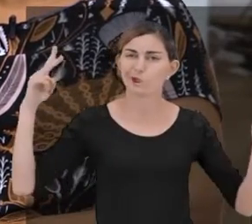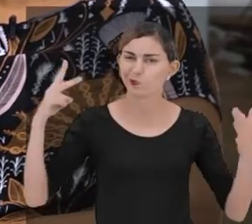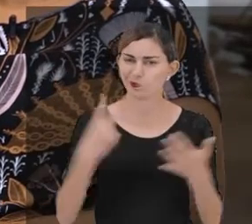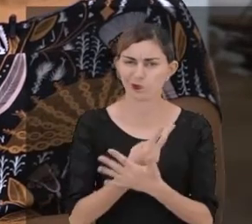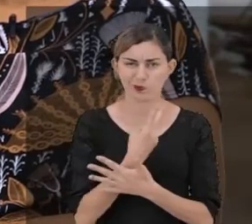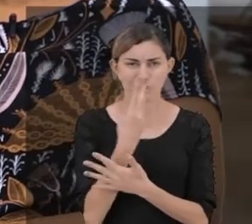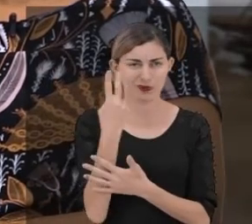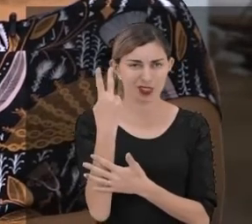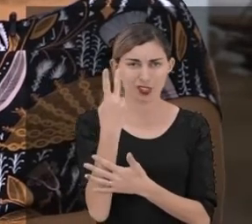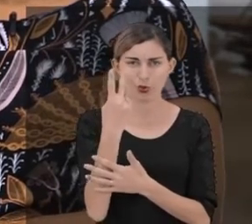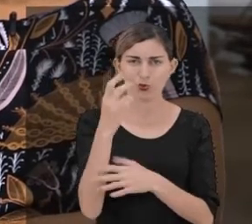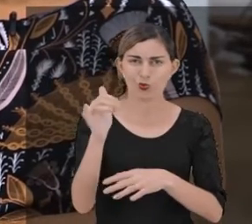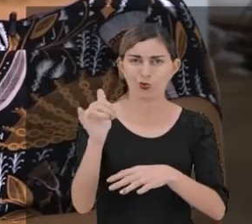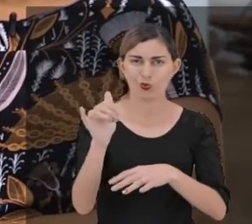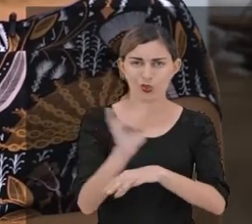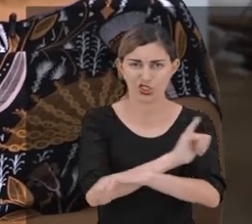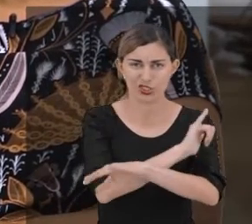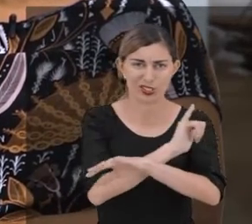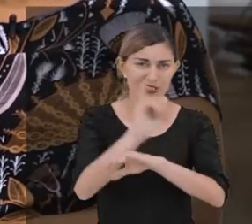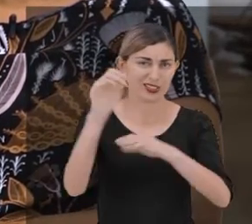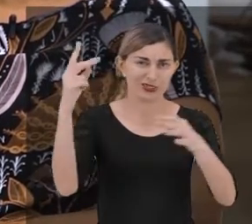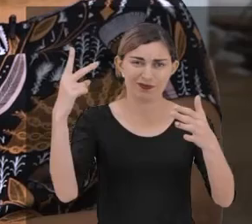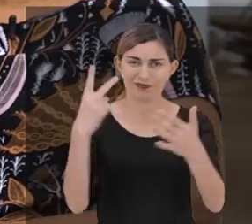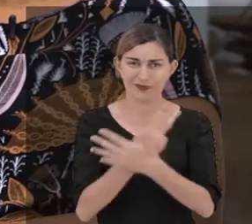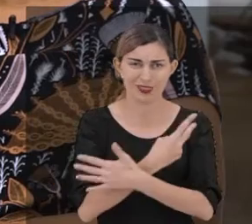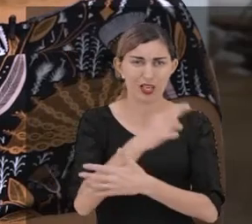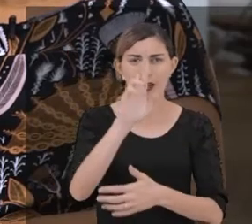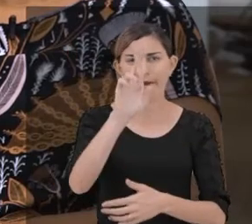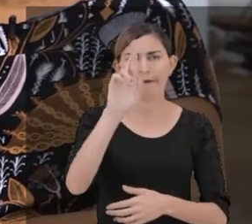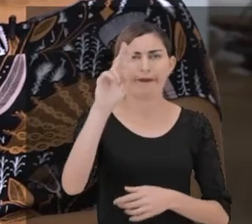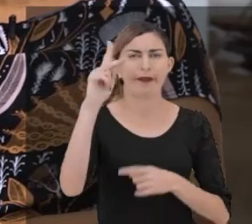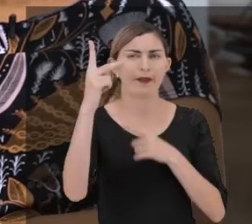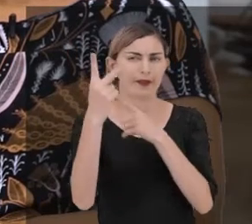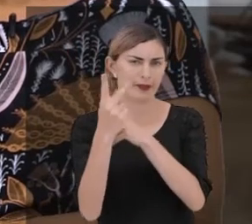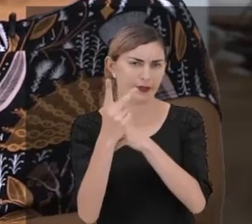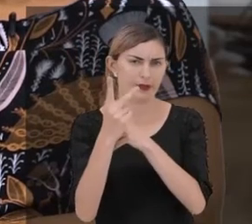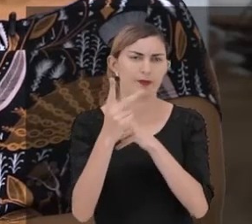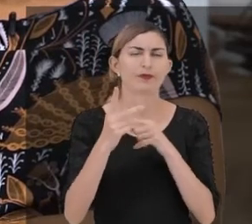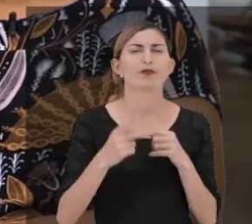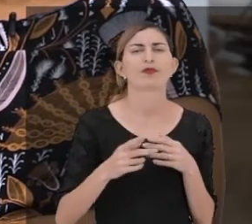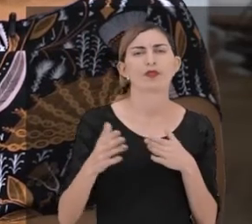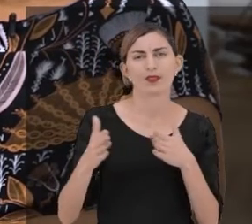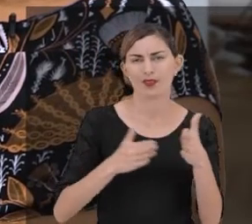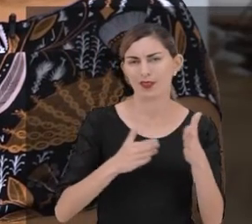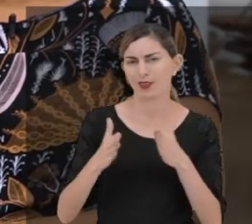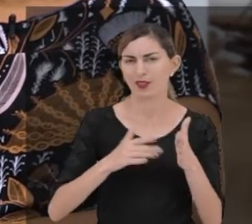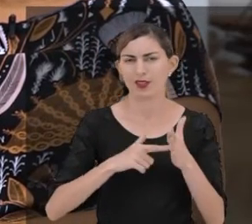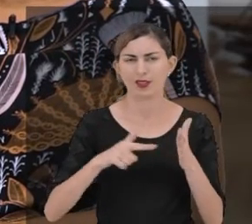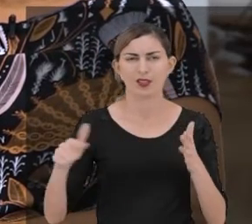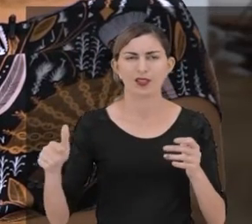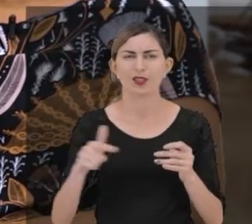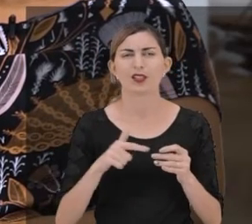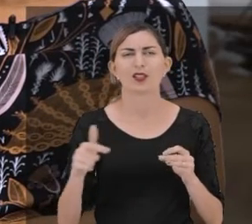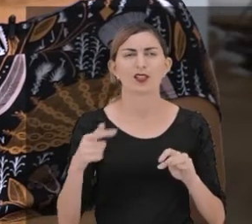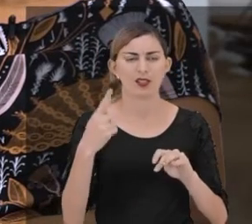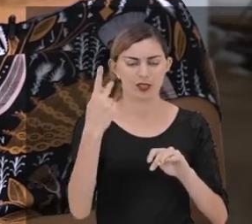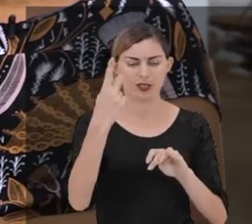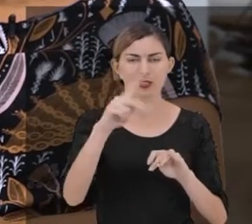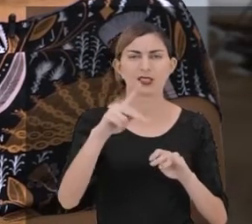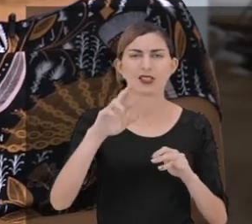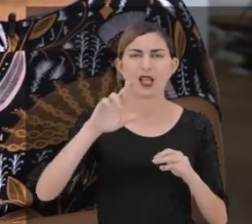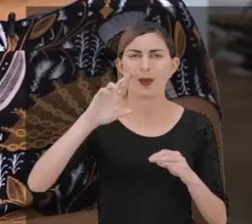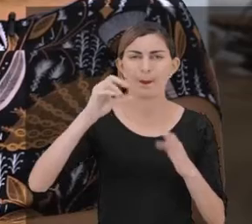erro estratégico do RH, em determinado momento,